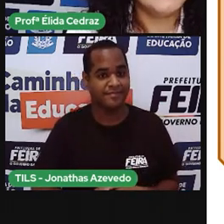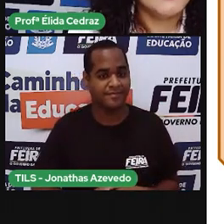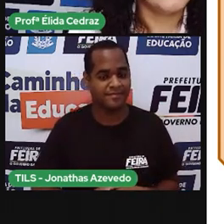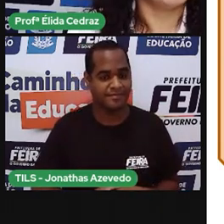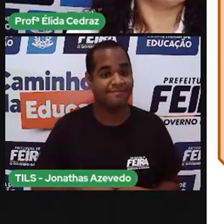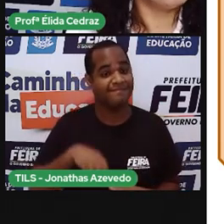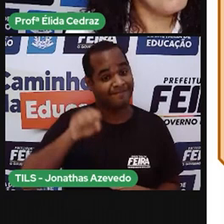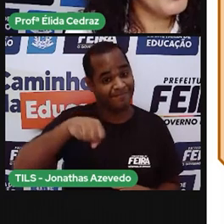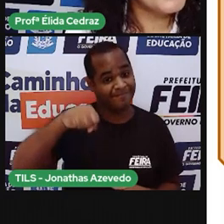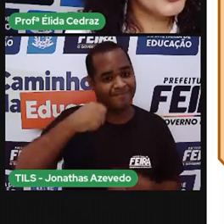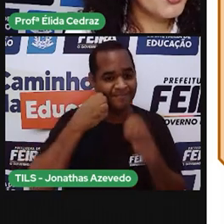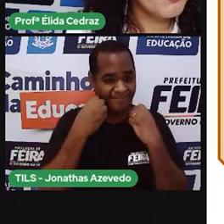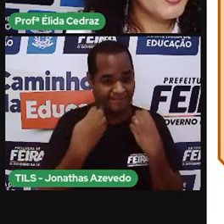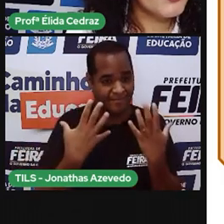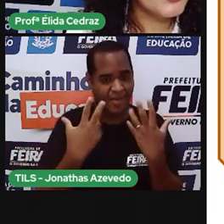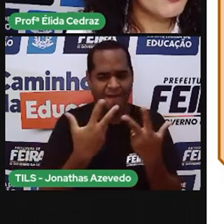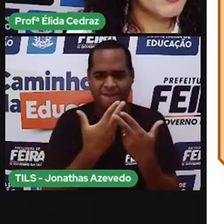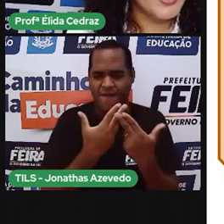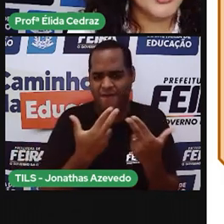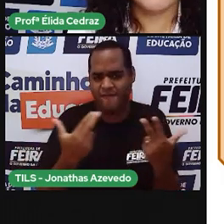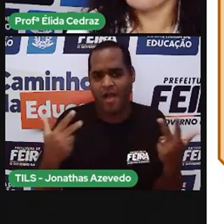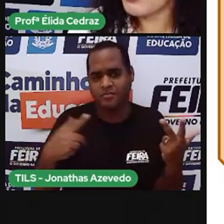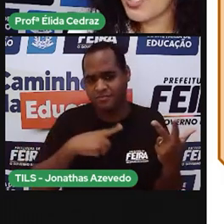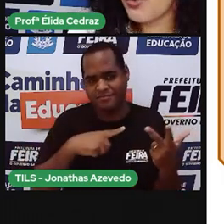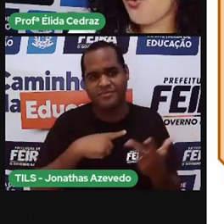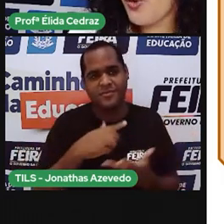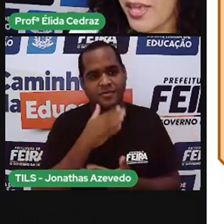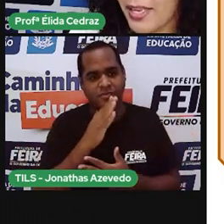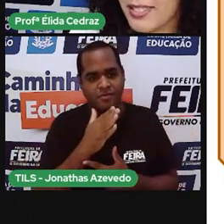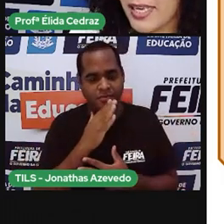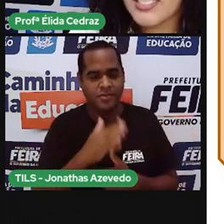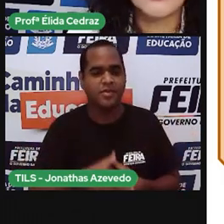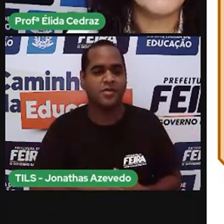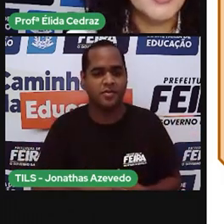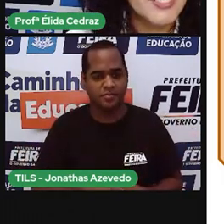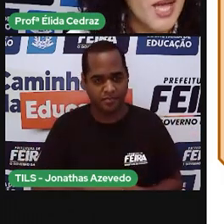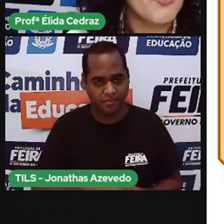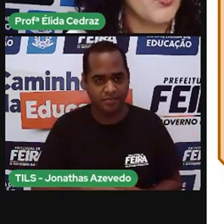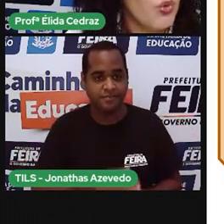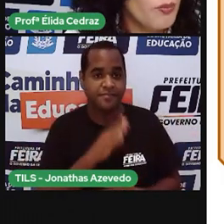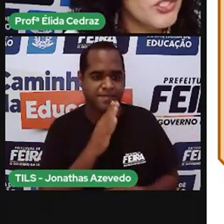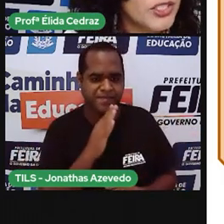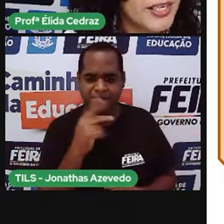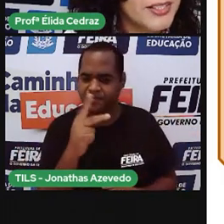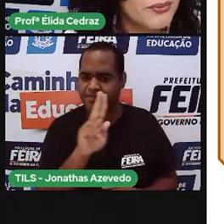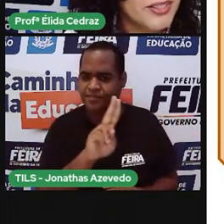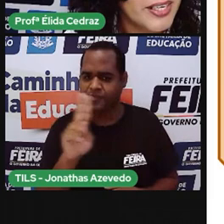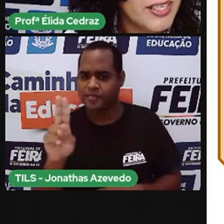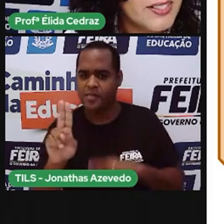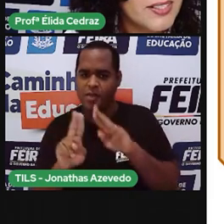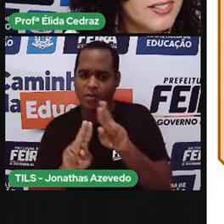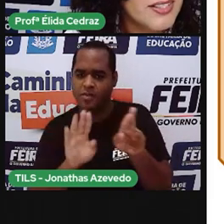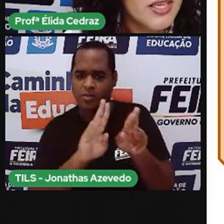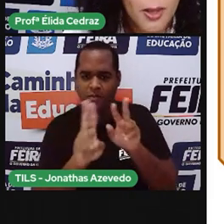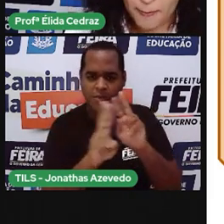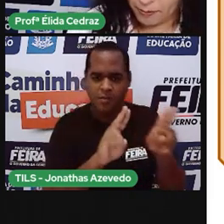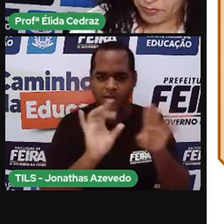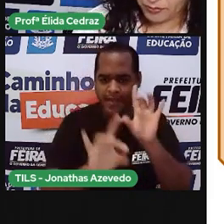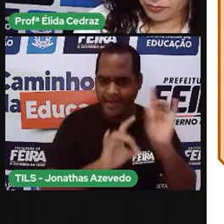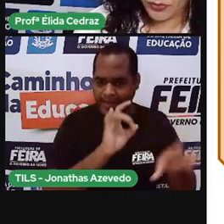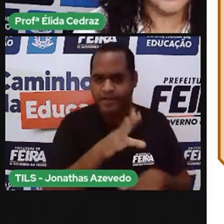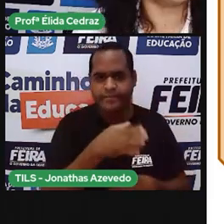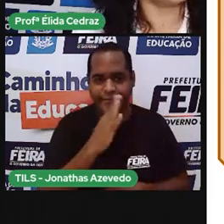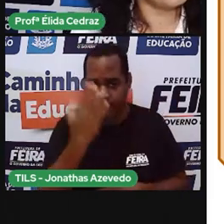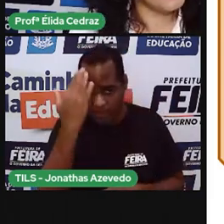Há muitos instrumentos não é verdade você que conhece ele se você sabe um homem de cada um dele